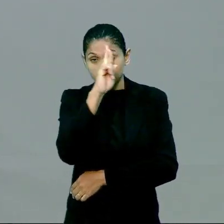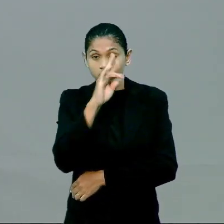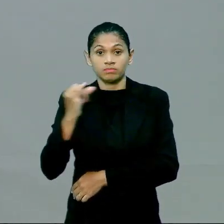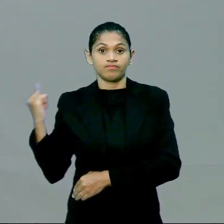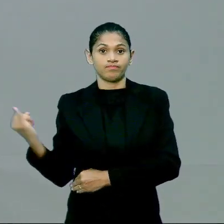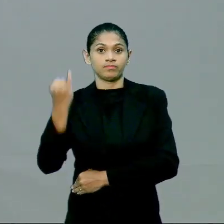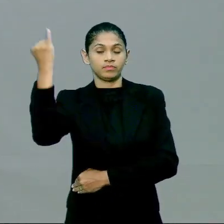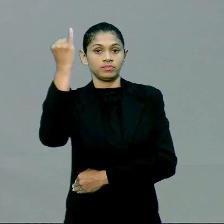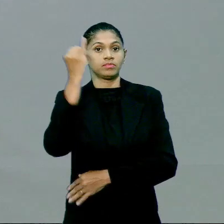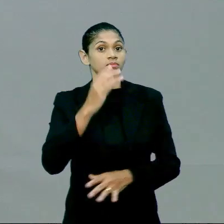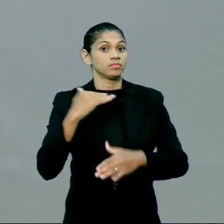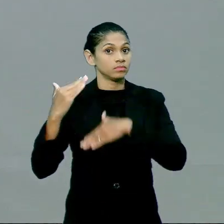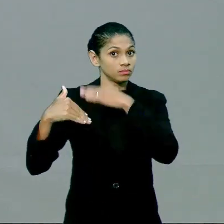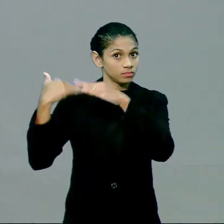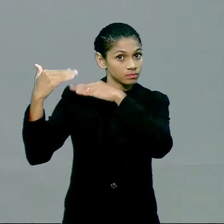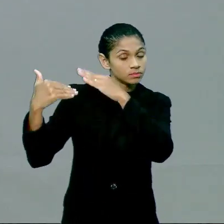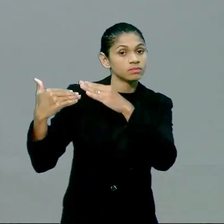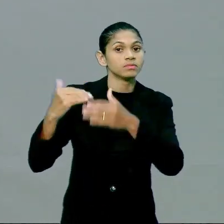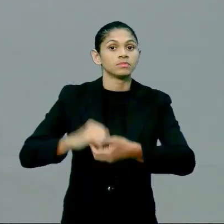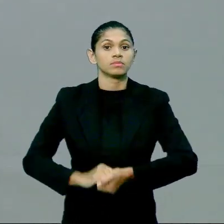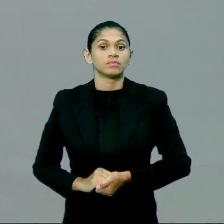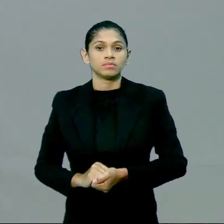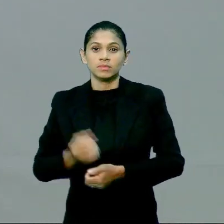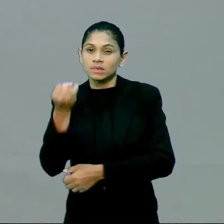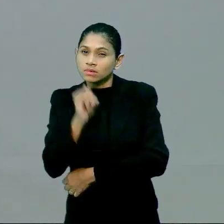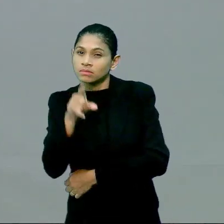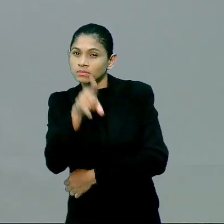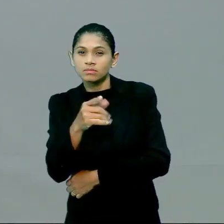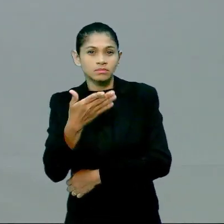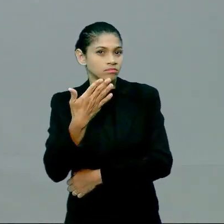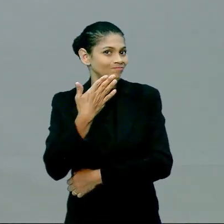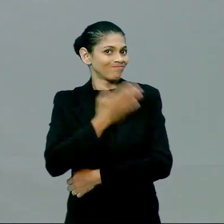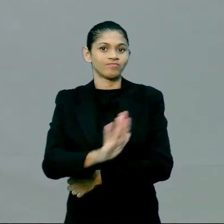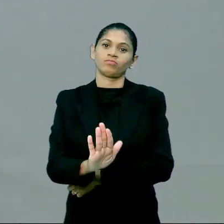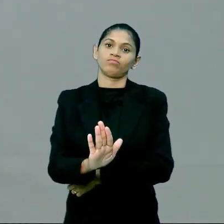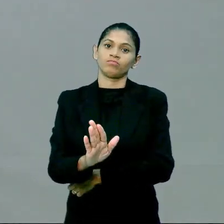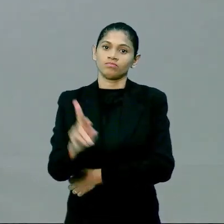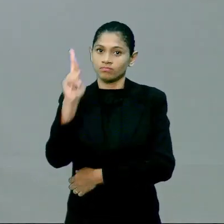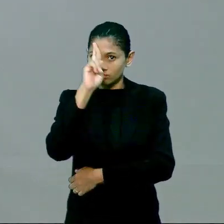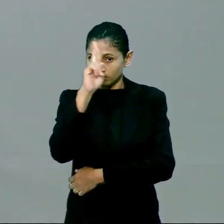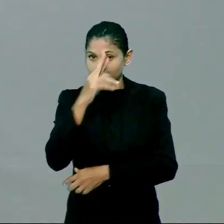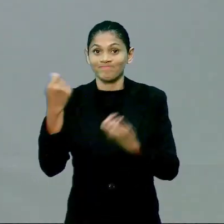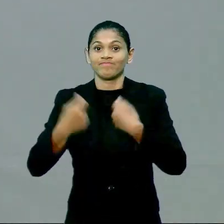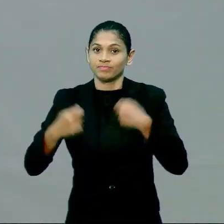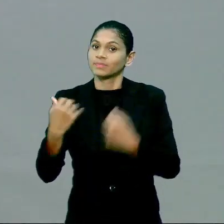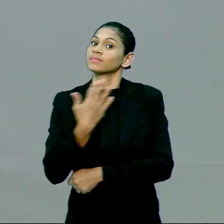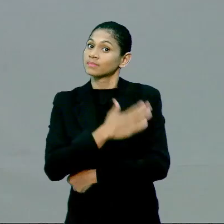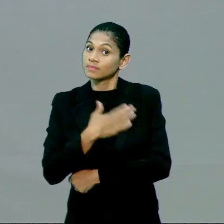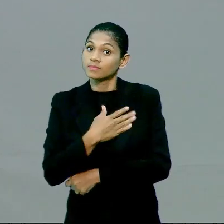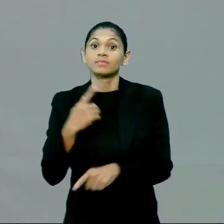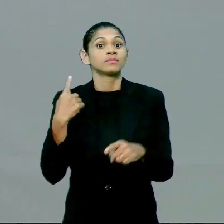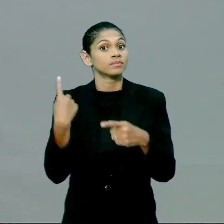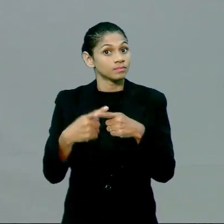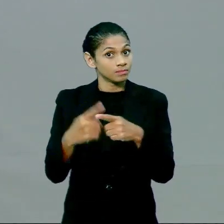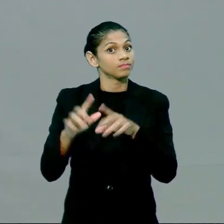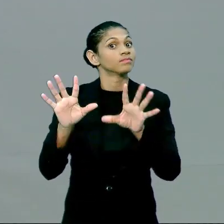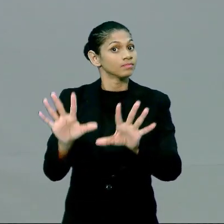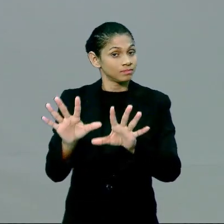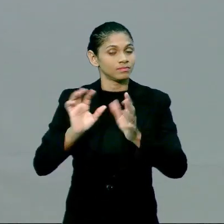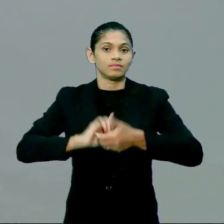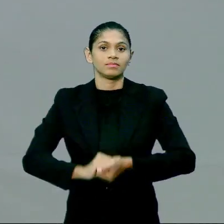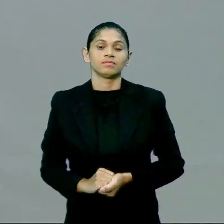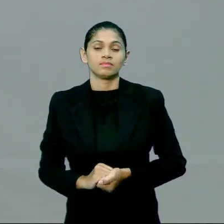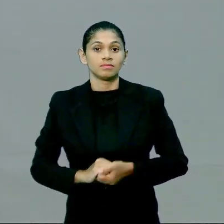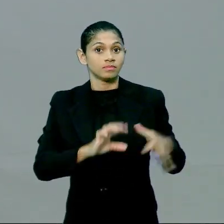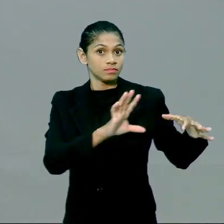importante para essa formação, tá bom? Então, se você não gosta de história, tem que aprender a gostar, viu? Porque é assim mesmo. Então, aqui,